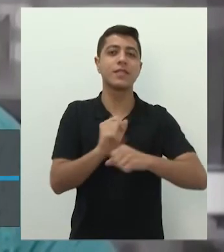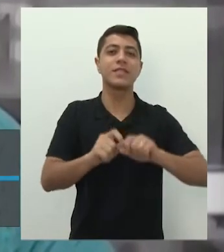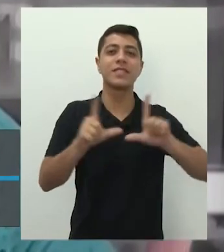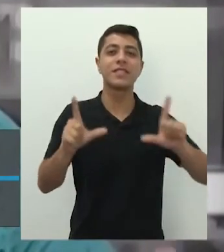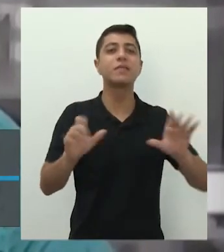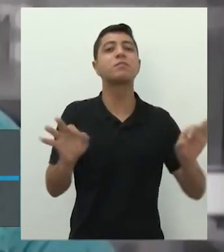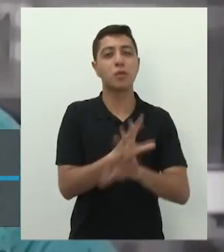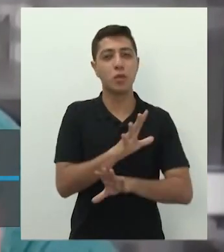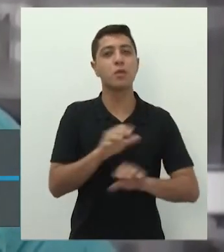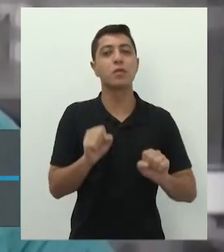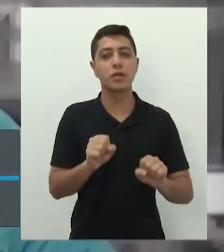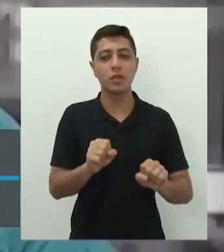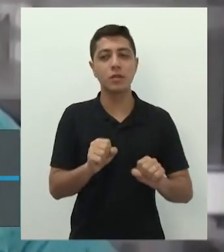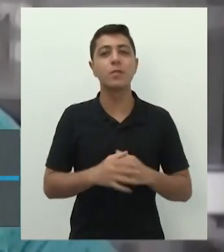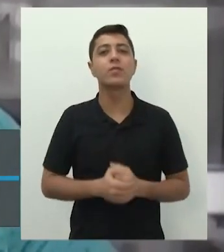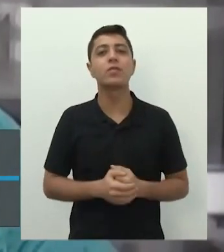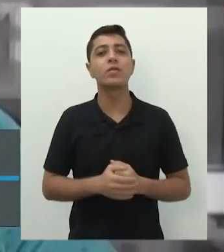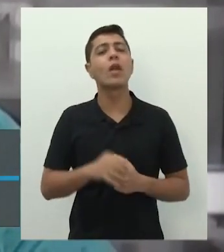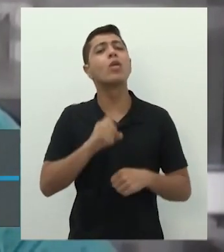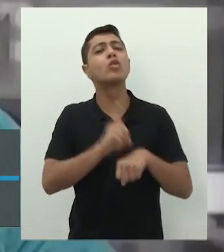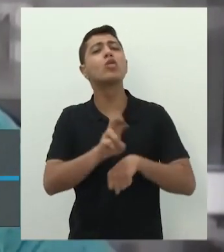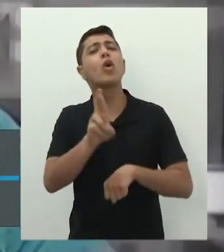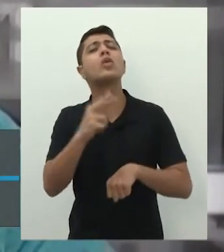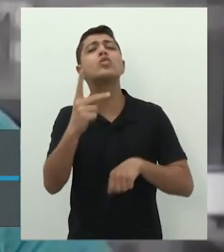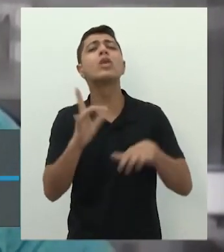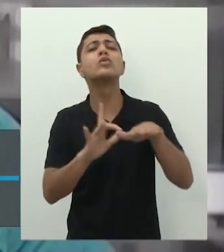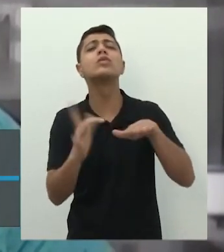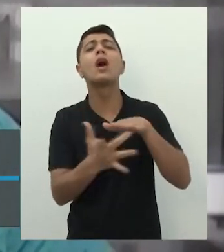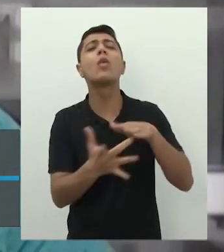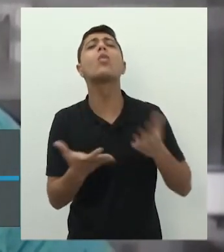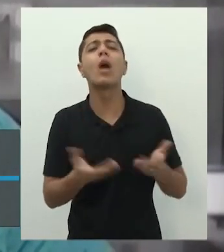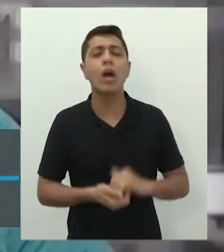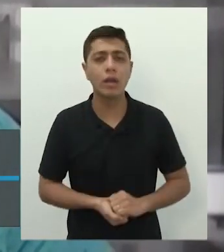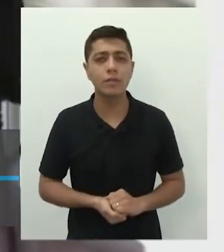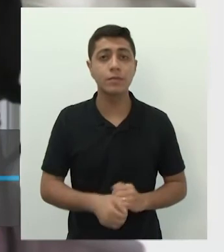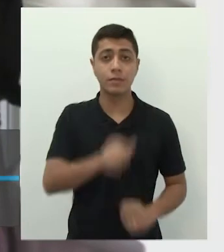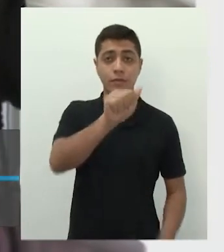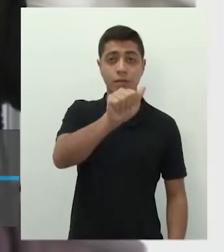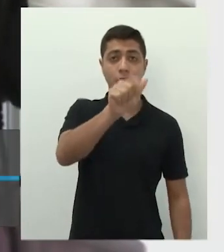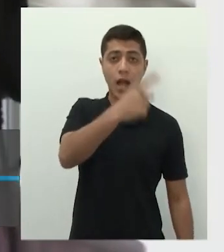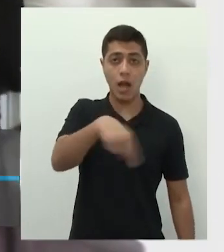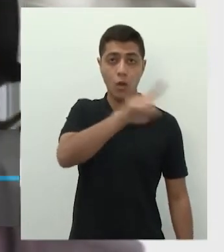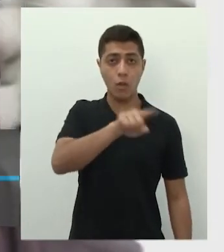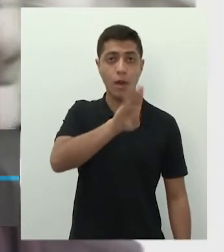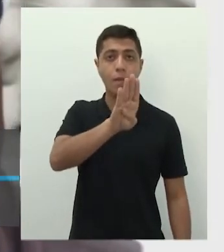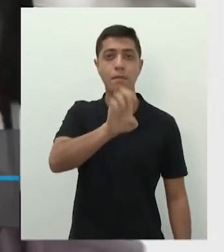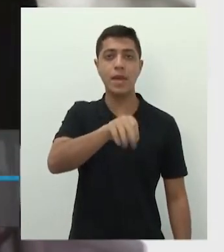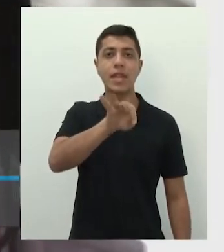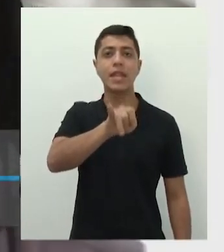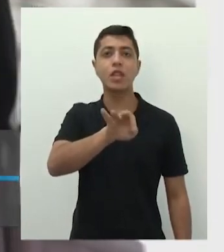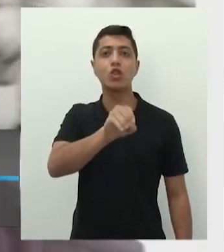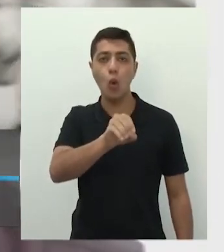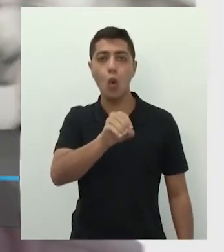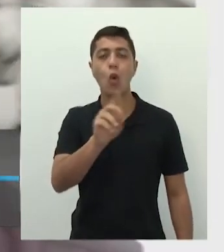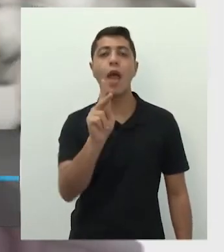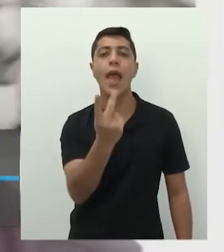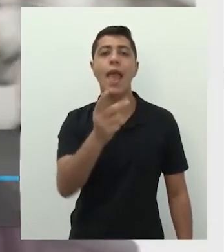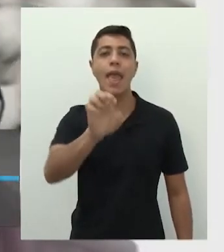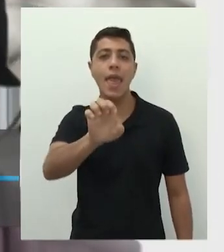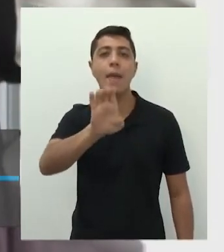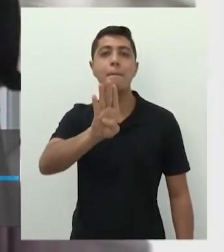adolescentes. Perfeito. Doutor Benito, infelizmente nós vamos ter que encerrar aí o nosso programa. Olha, os